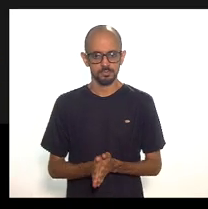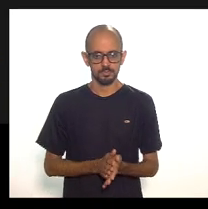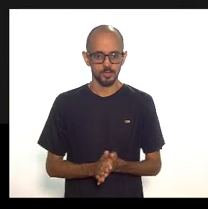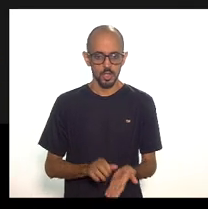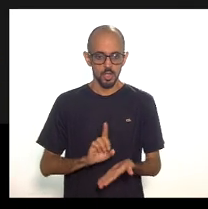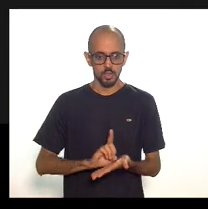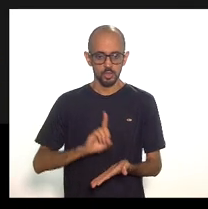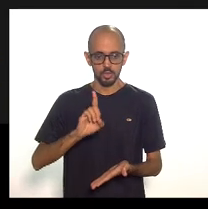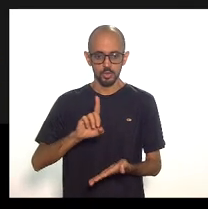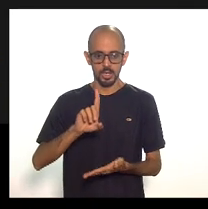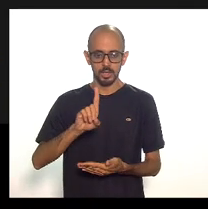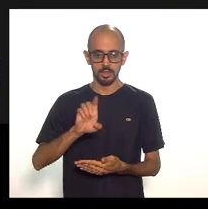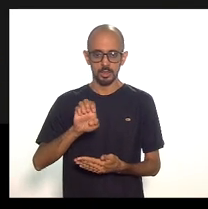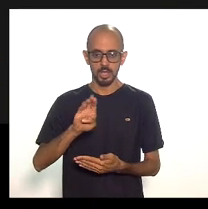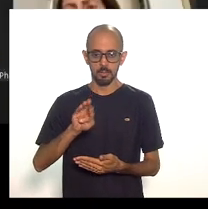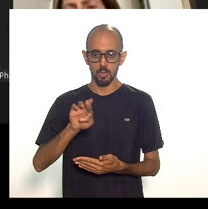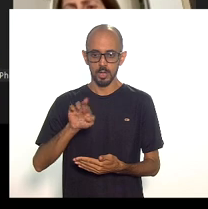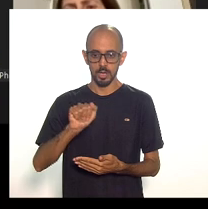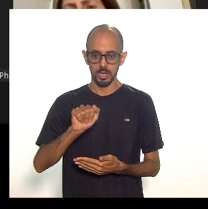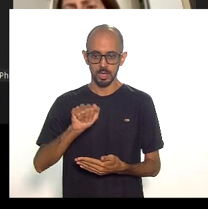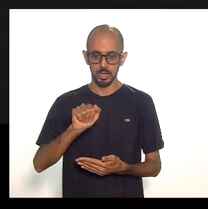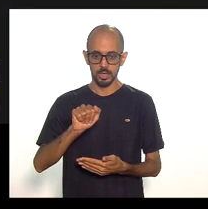Doutora Débora, está presente?